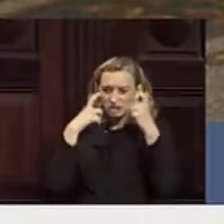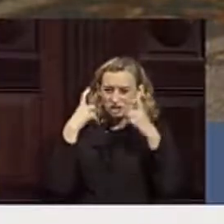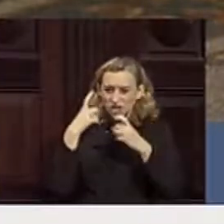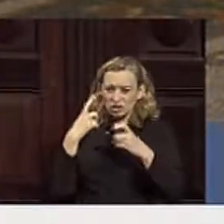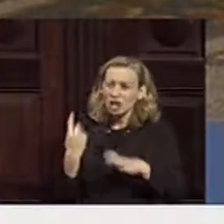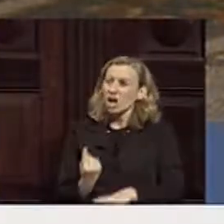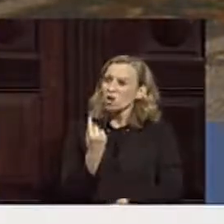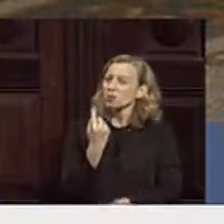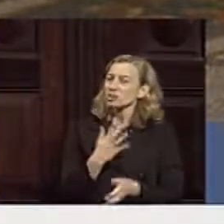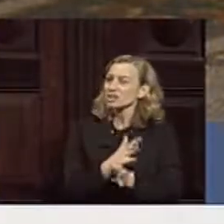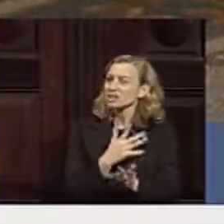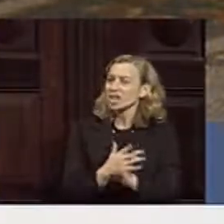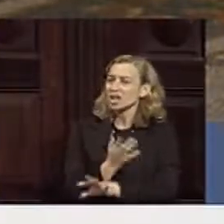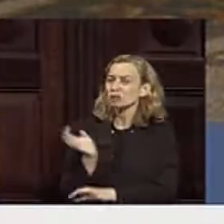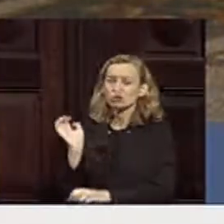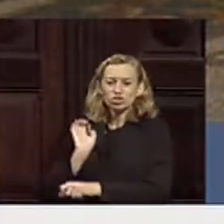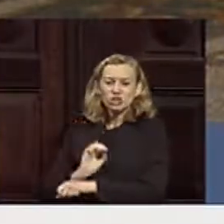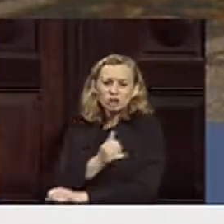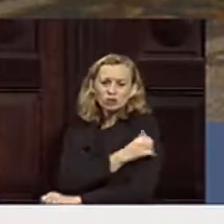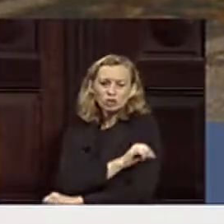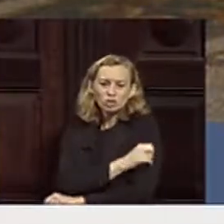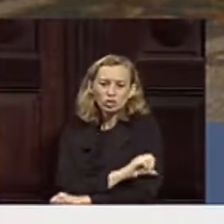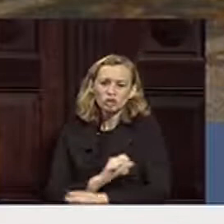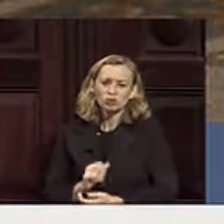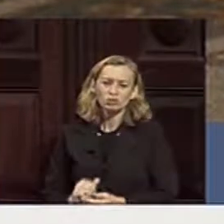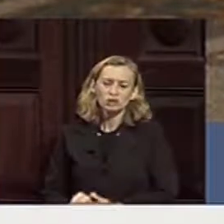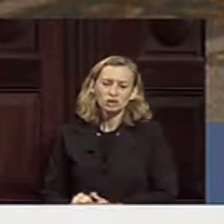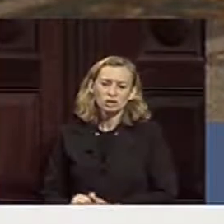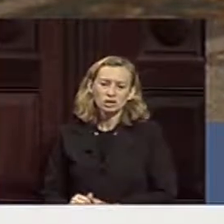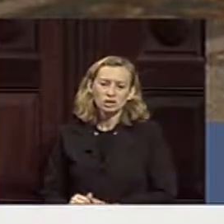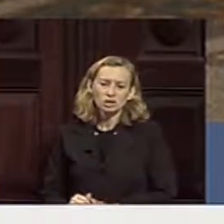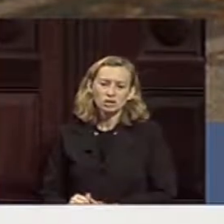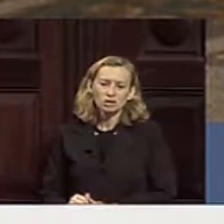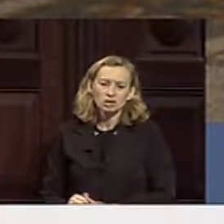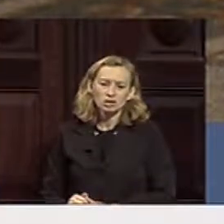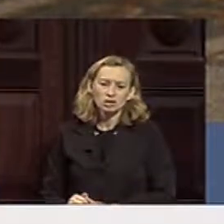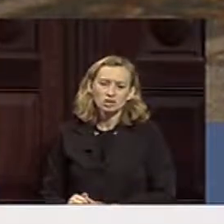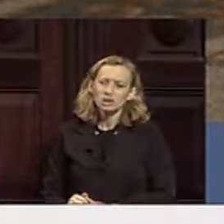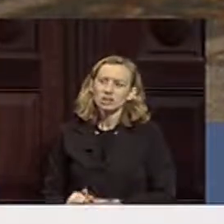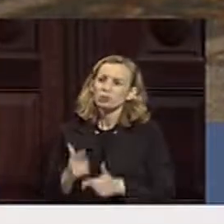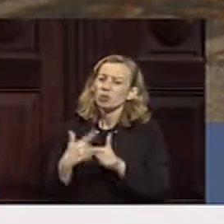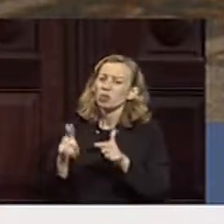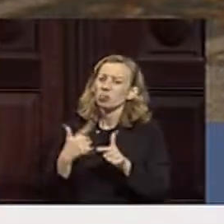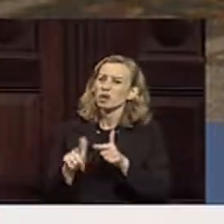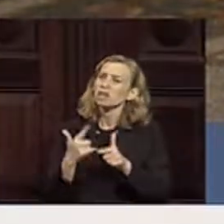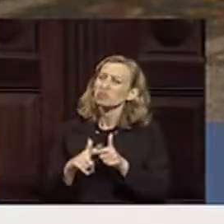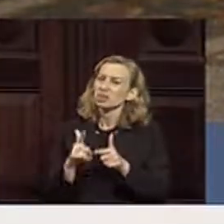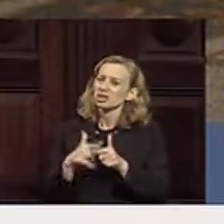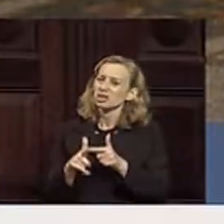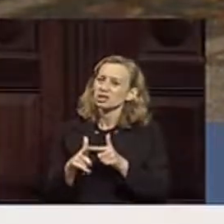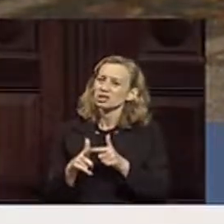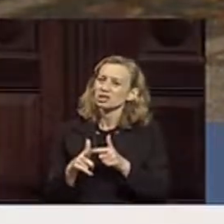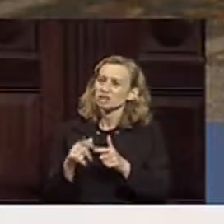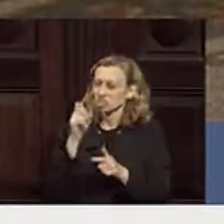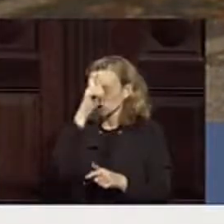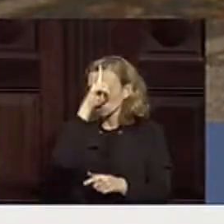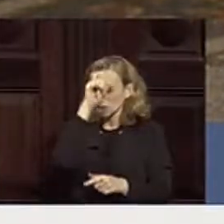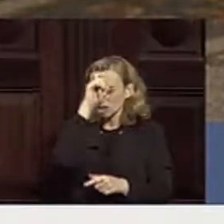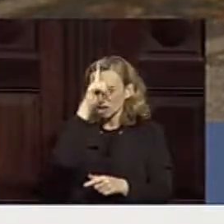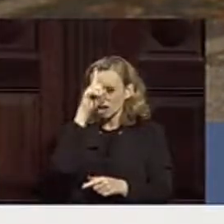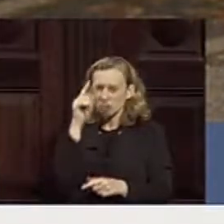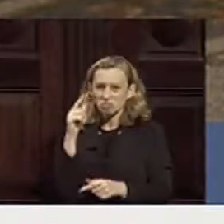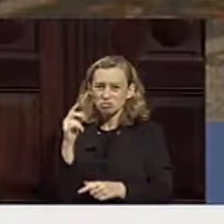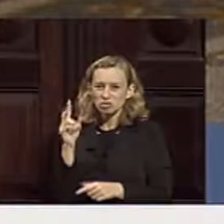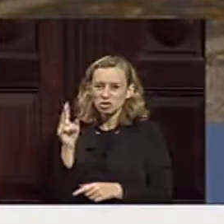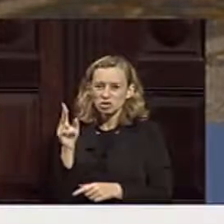cidade do Estado a ter um hospital público de internação de longo prazo. É a única. Não me lembro de outra